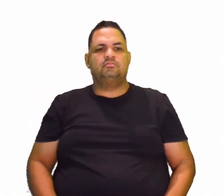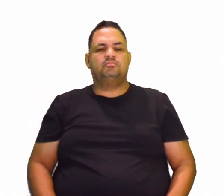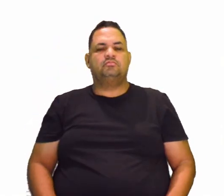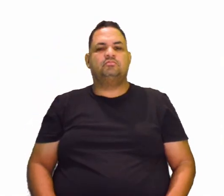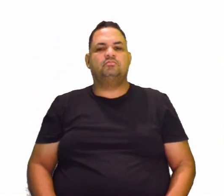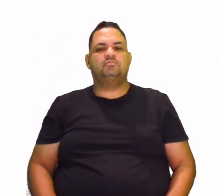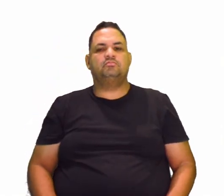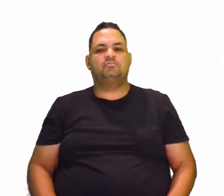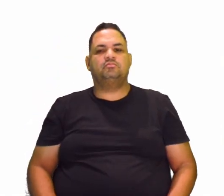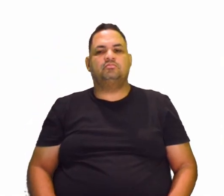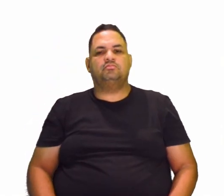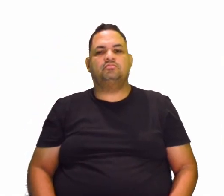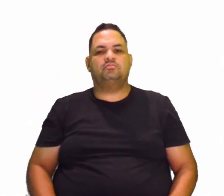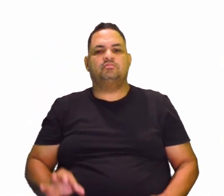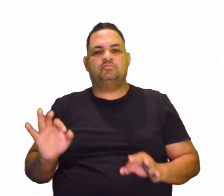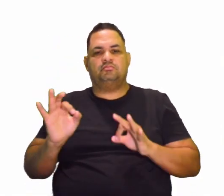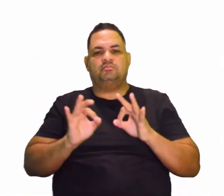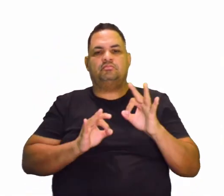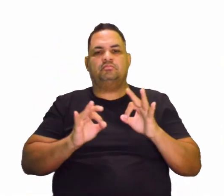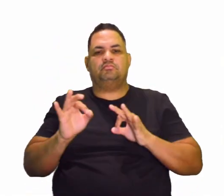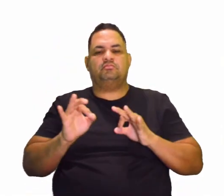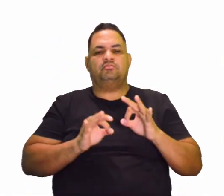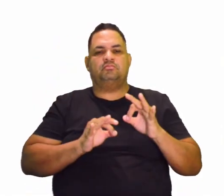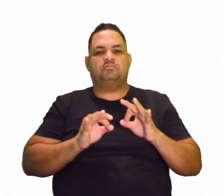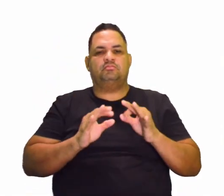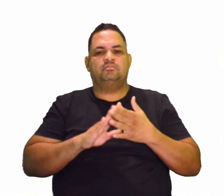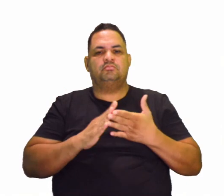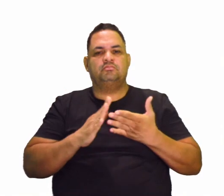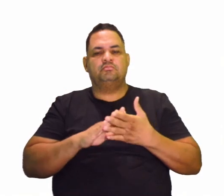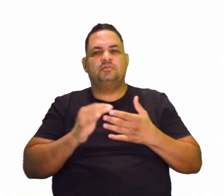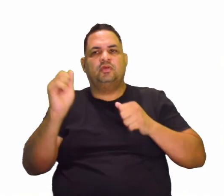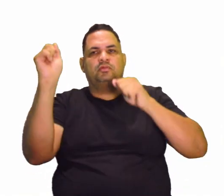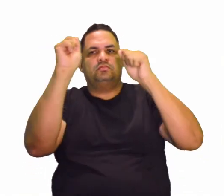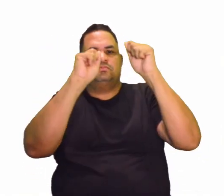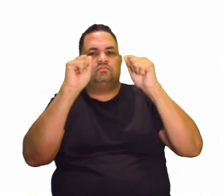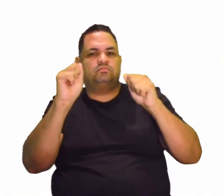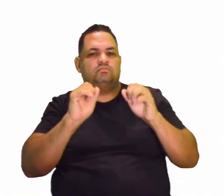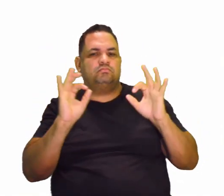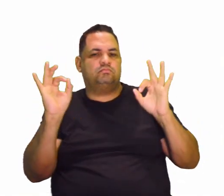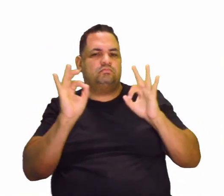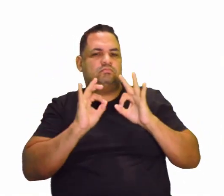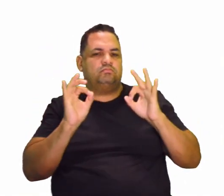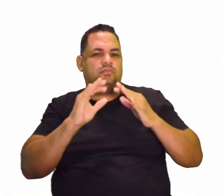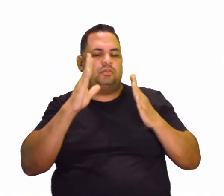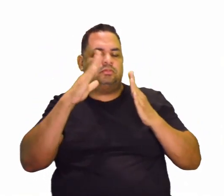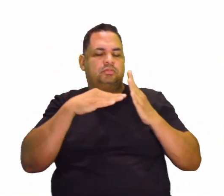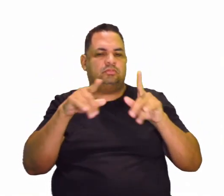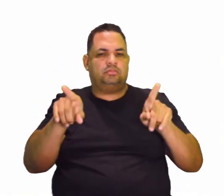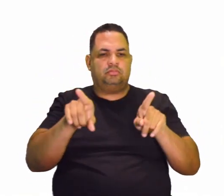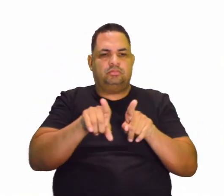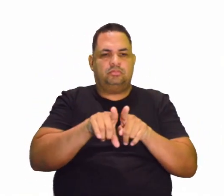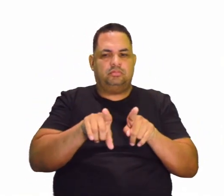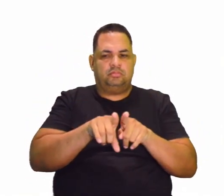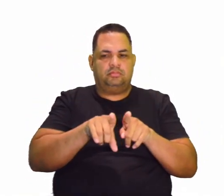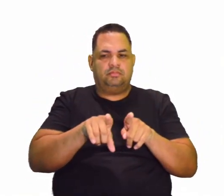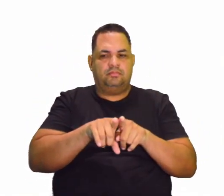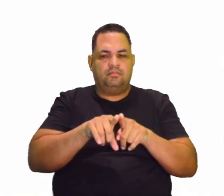Eles foram excelentes, também escultores, pintores, mas